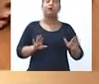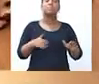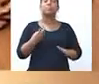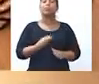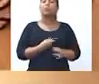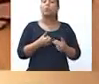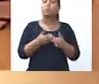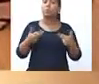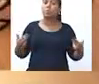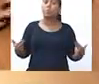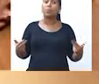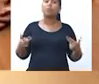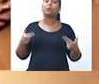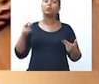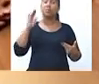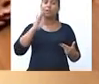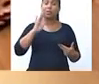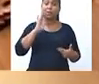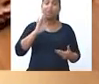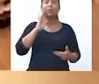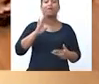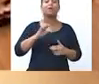Mas foi acho que está no ar, né?